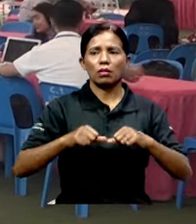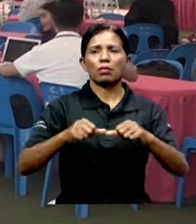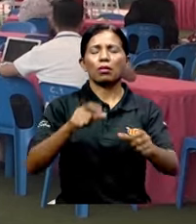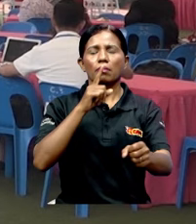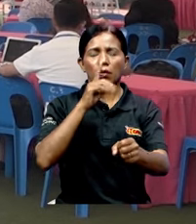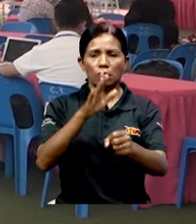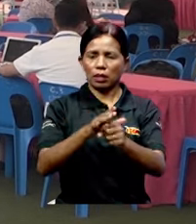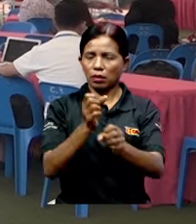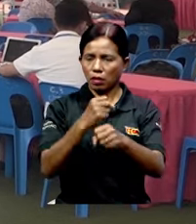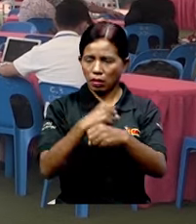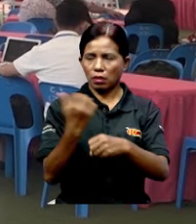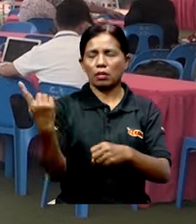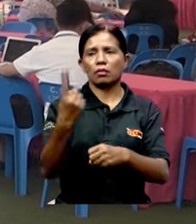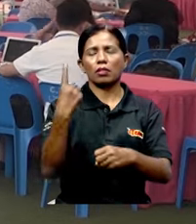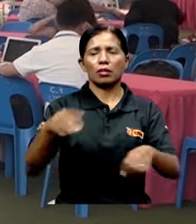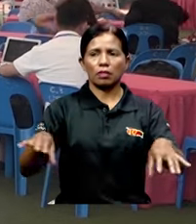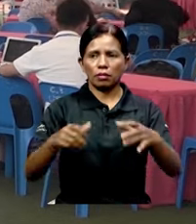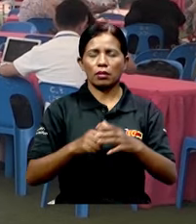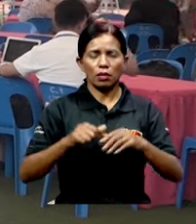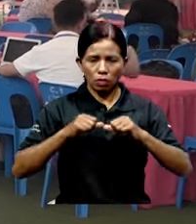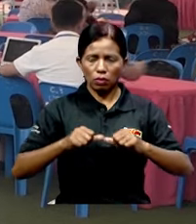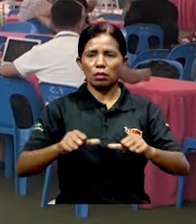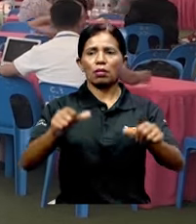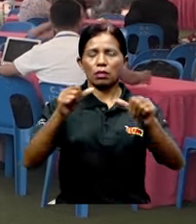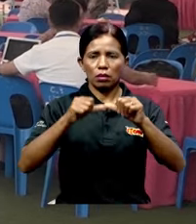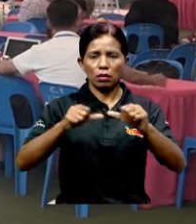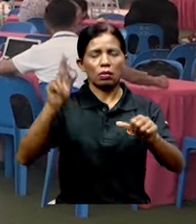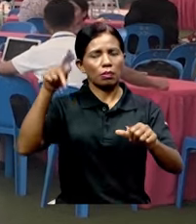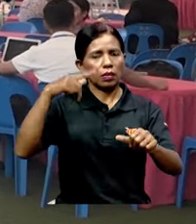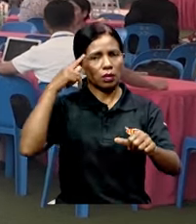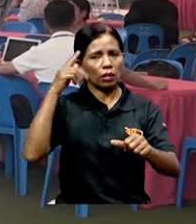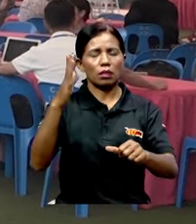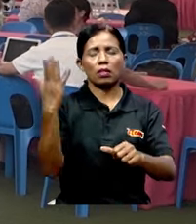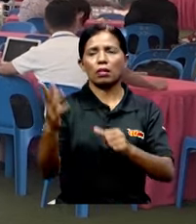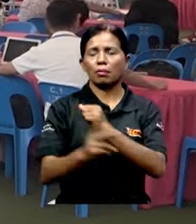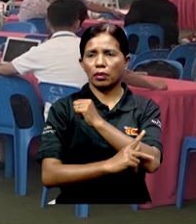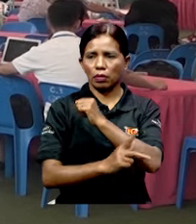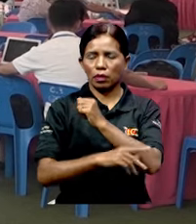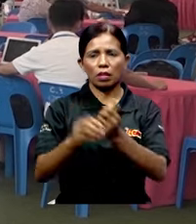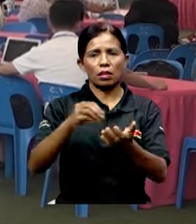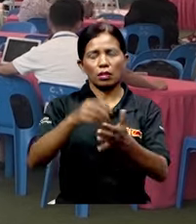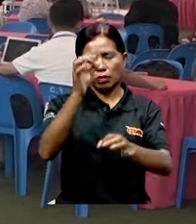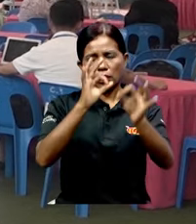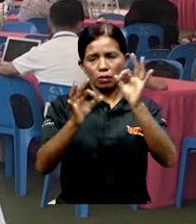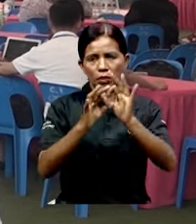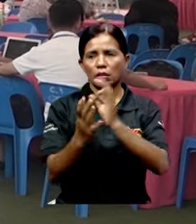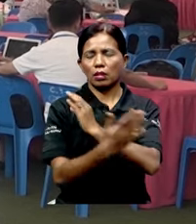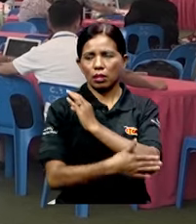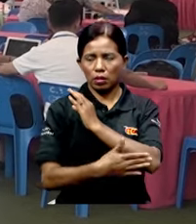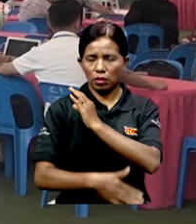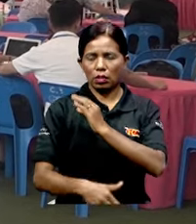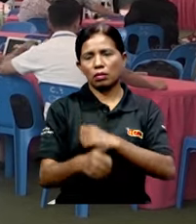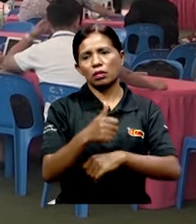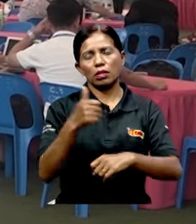compromissos herdados do passado. Portanto, a continuidade da política externa portuguesa é uma garantia para os países irmãos, para os